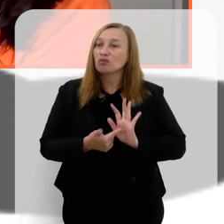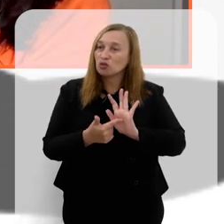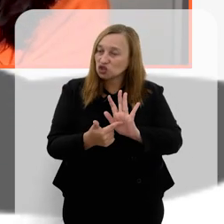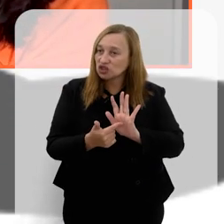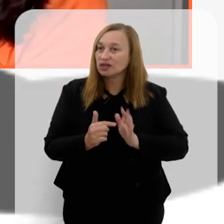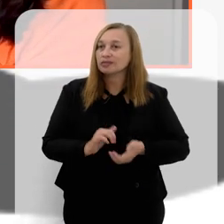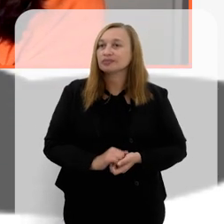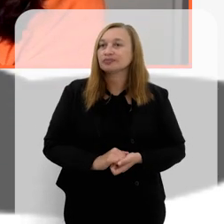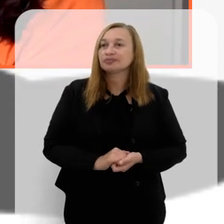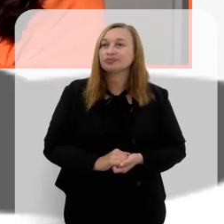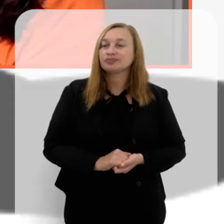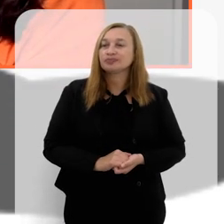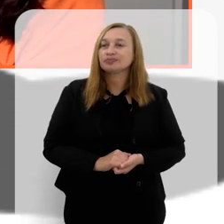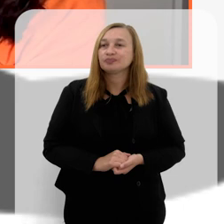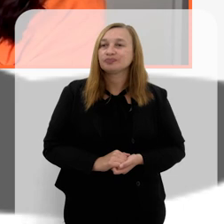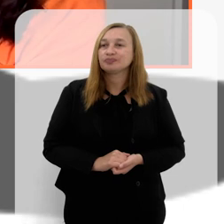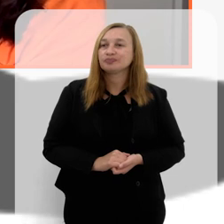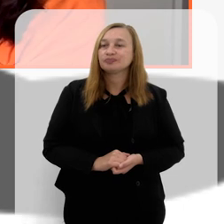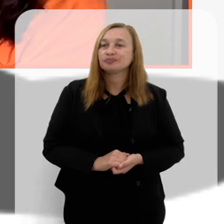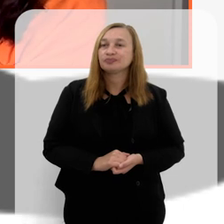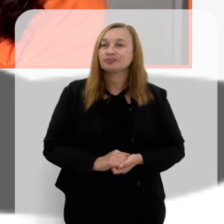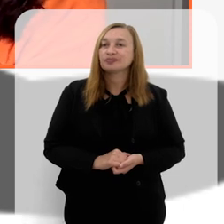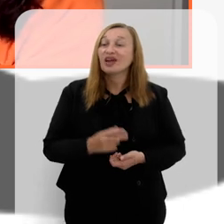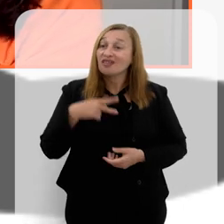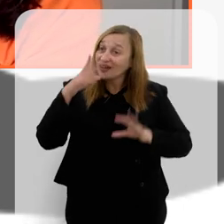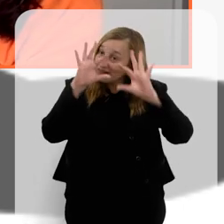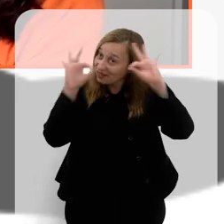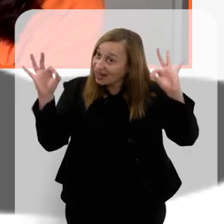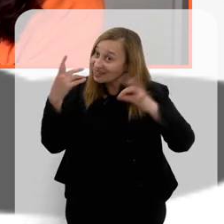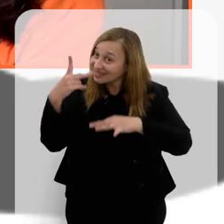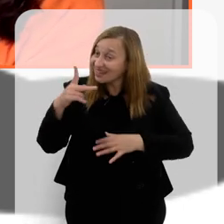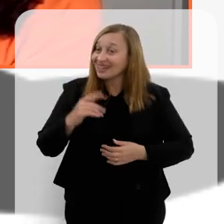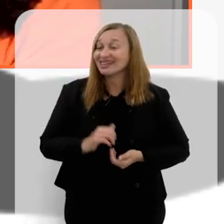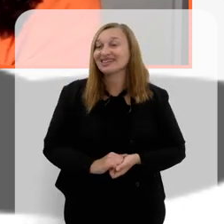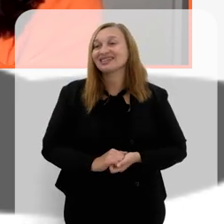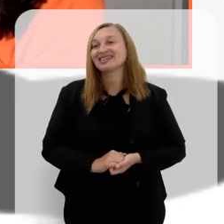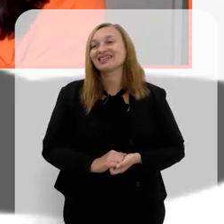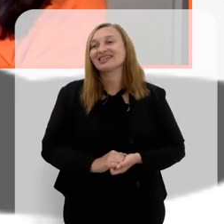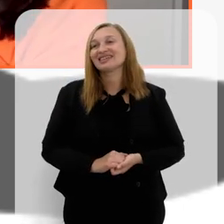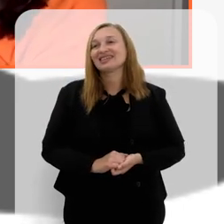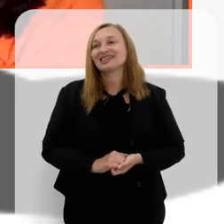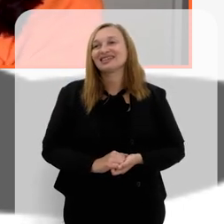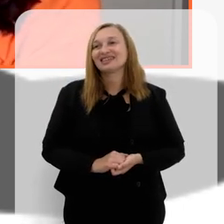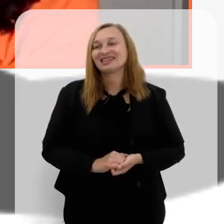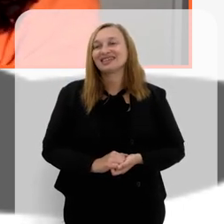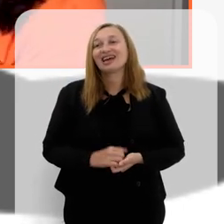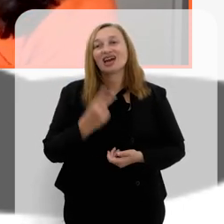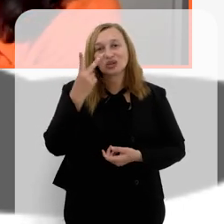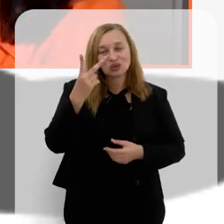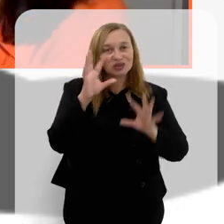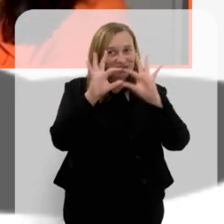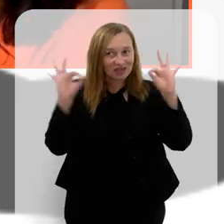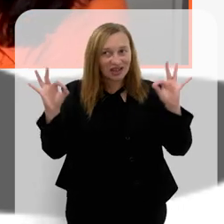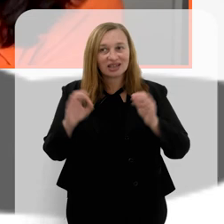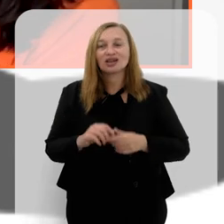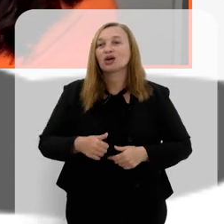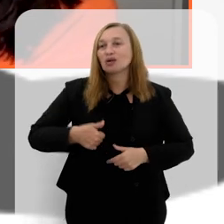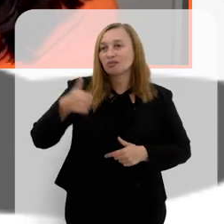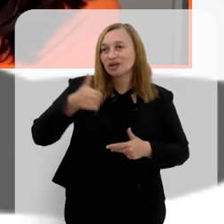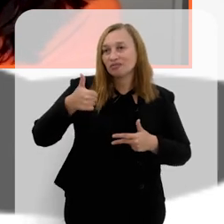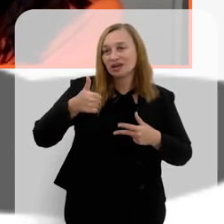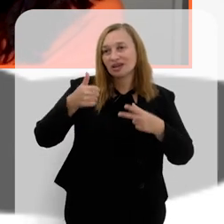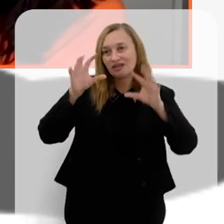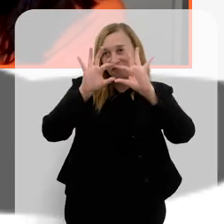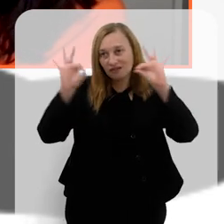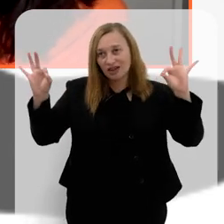E ele, vou mostrar já já. Ele Fala a falou. frase que ele disse. Então, vou falar duas frases que ele